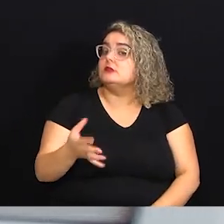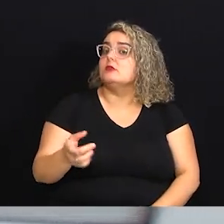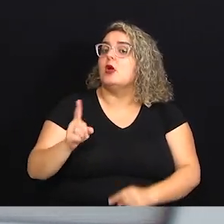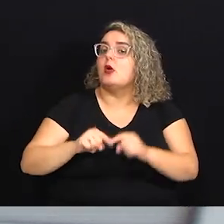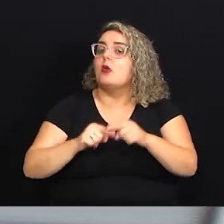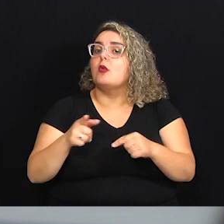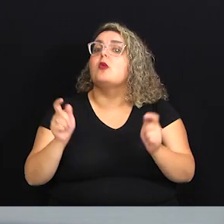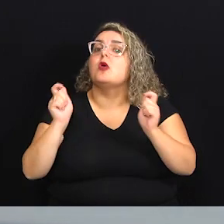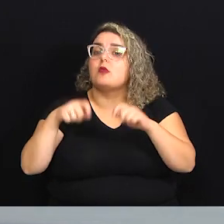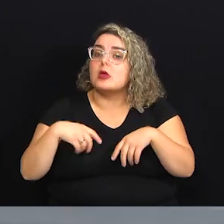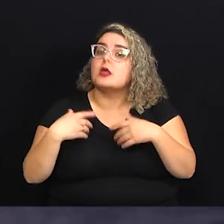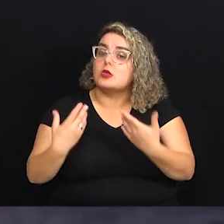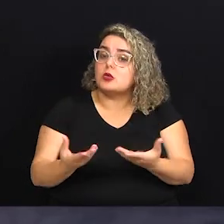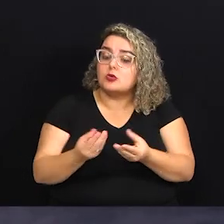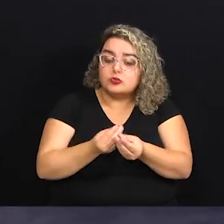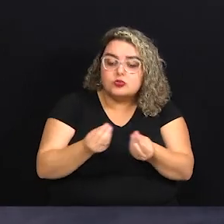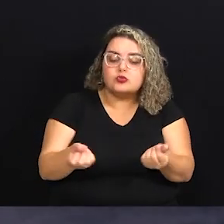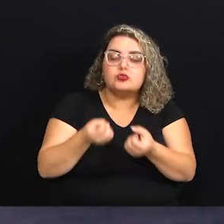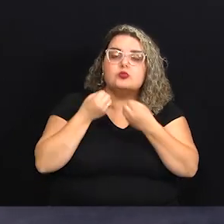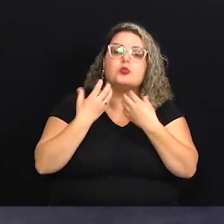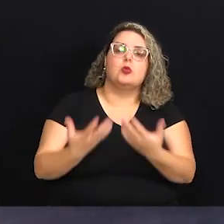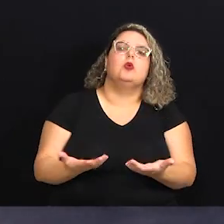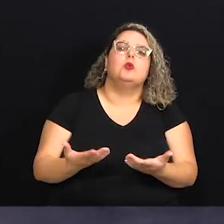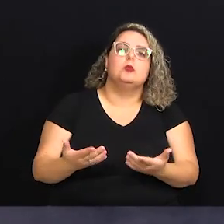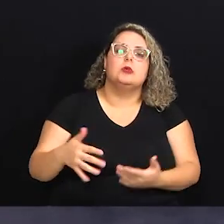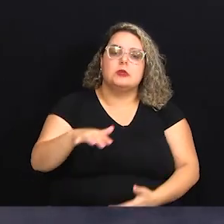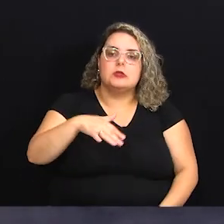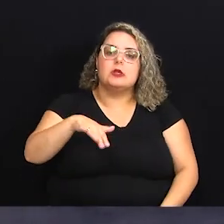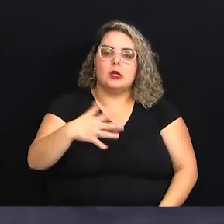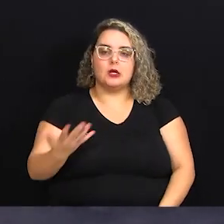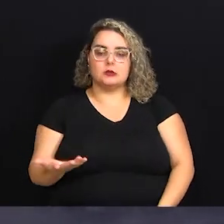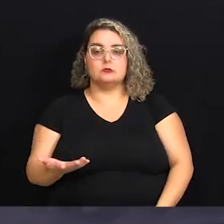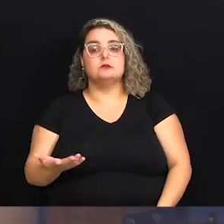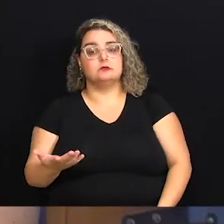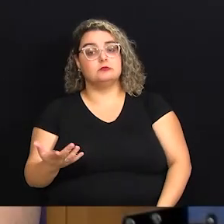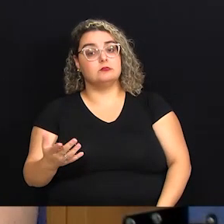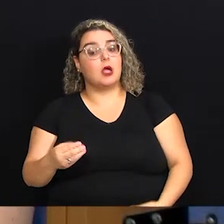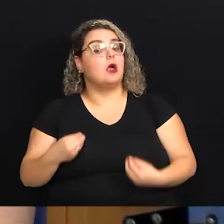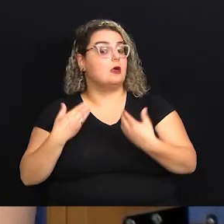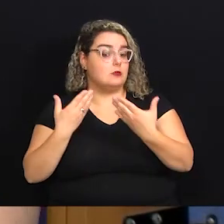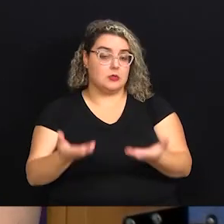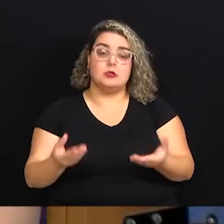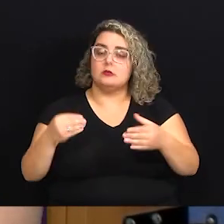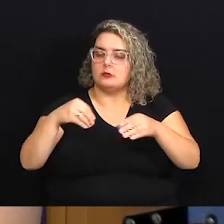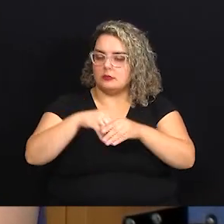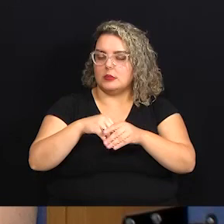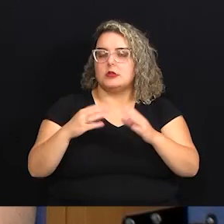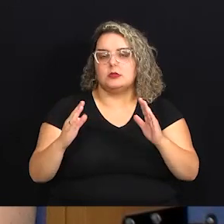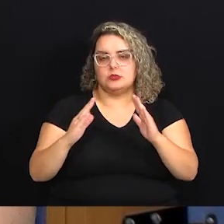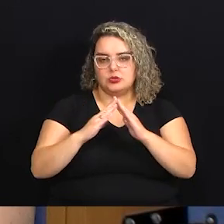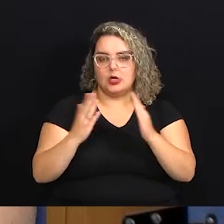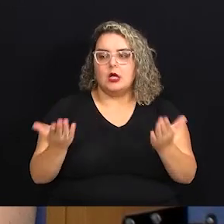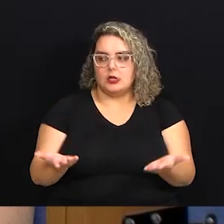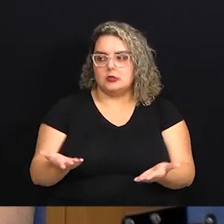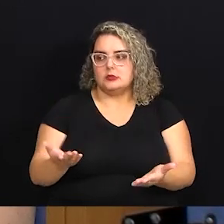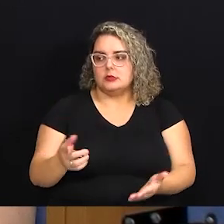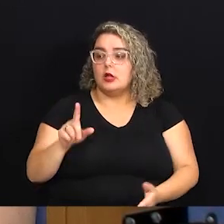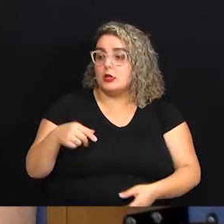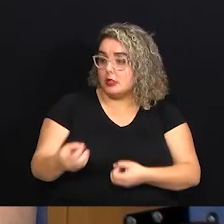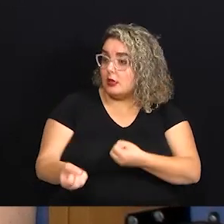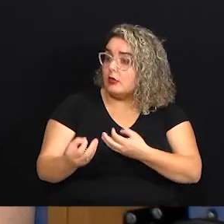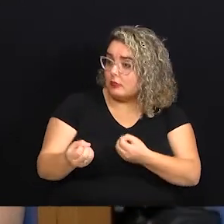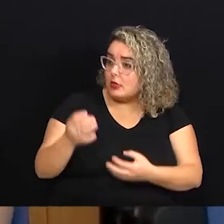vai ter a certeza que você está tendo um equipamento eficiente, de boa qualidade no mercado, que você vai trazer para sua casa.